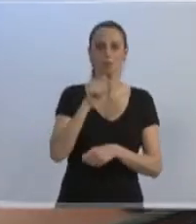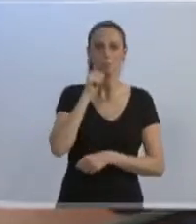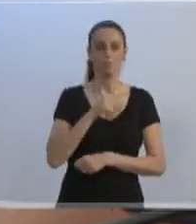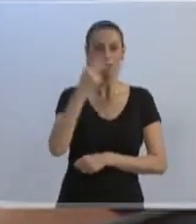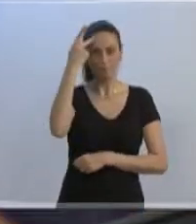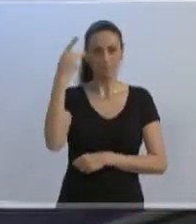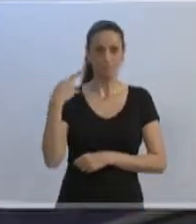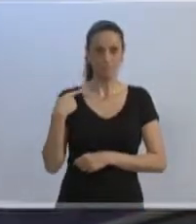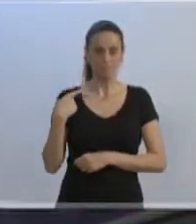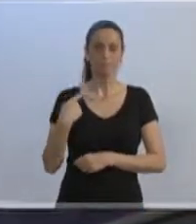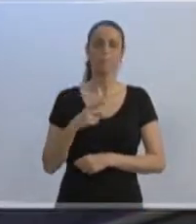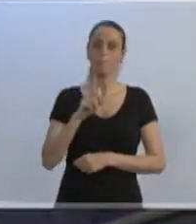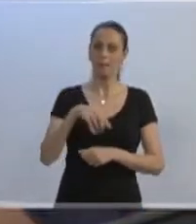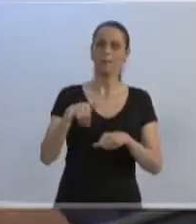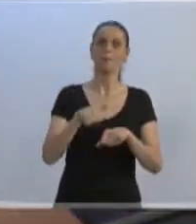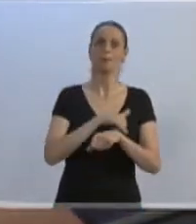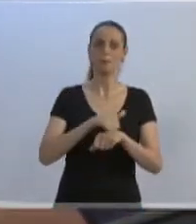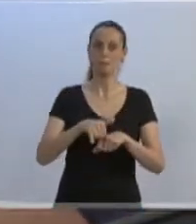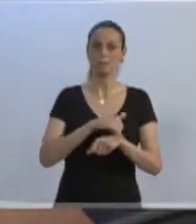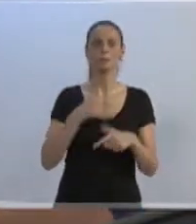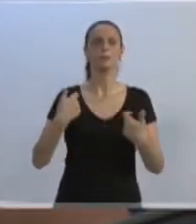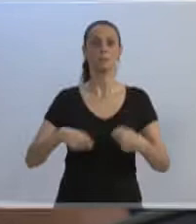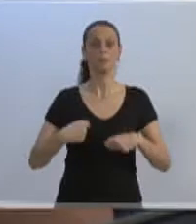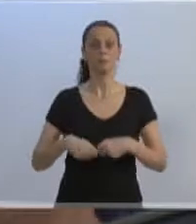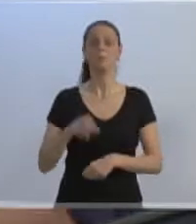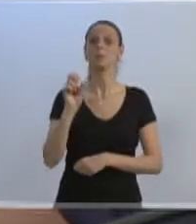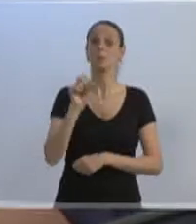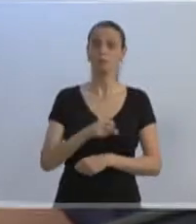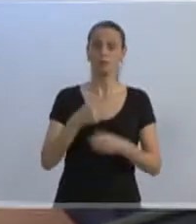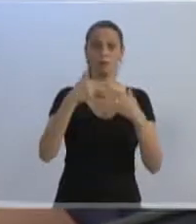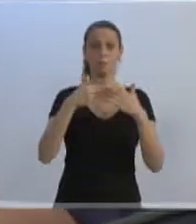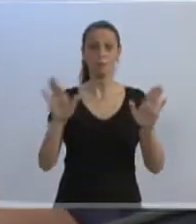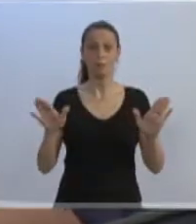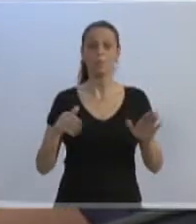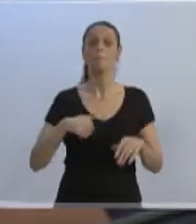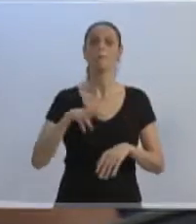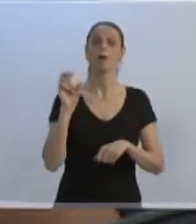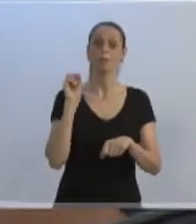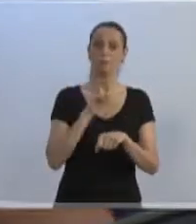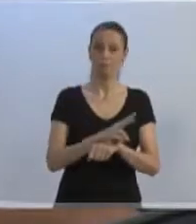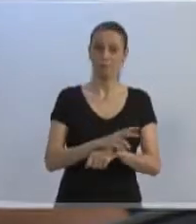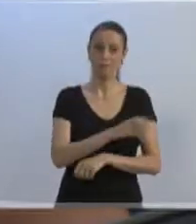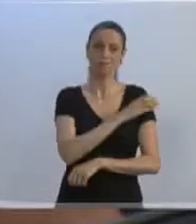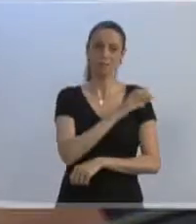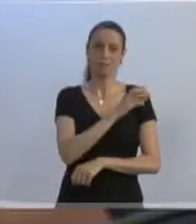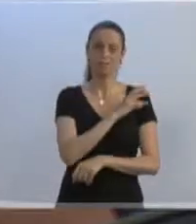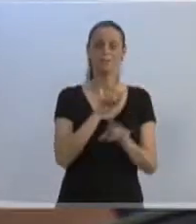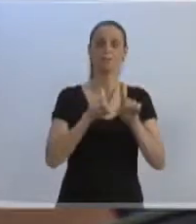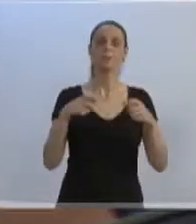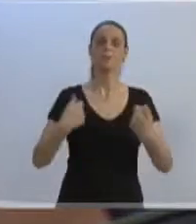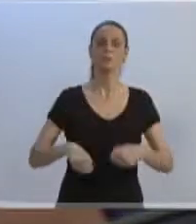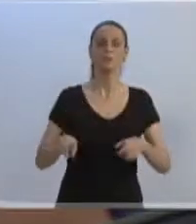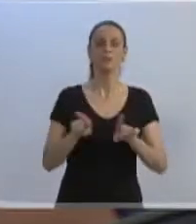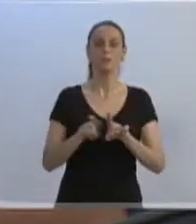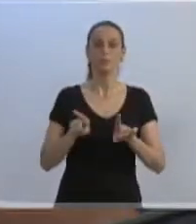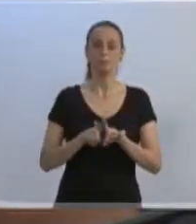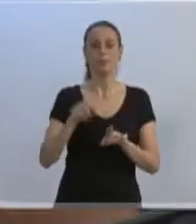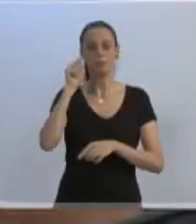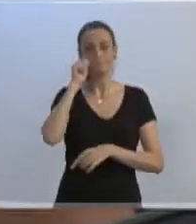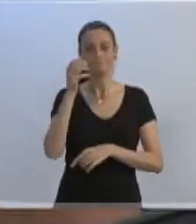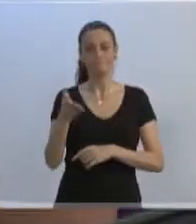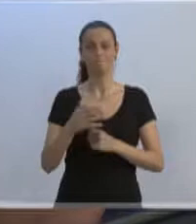acredito que é uma alternativa nós precisamos sim ampliar o número de vagas mas também nós precisamos o vereador almir